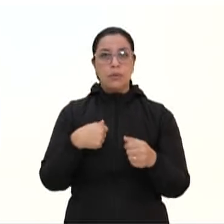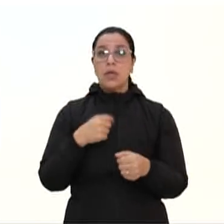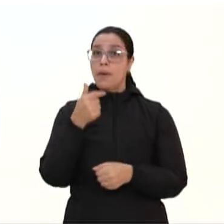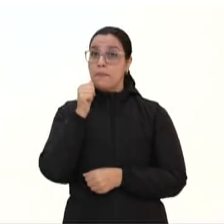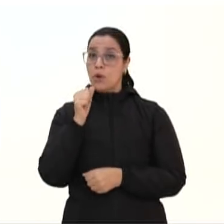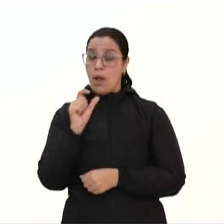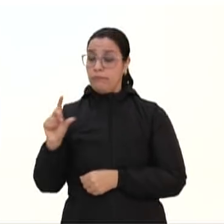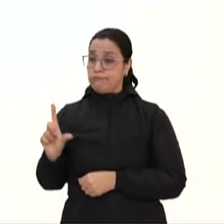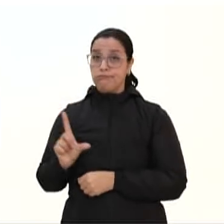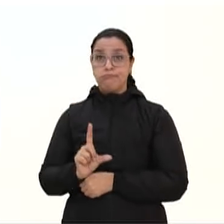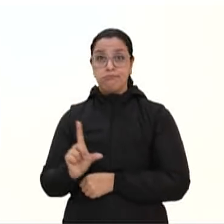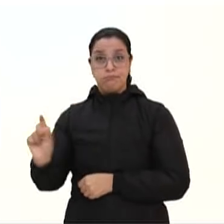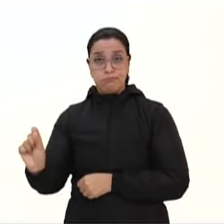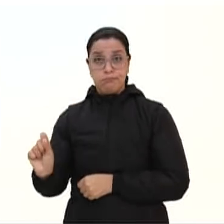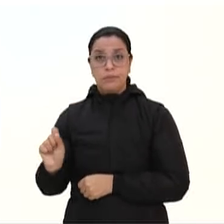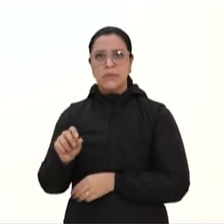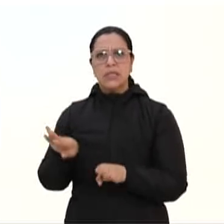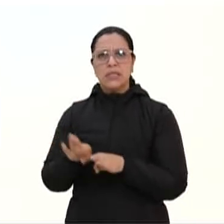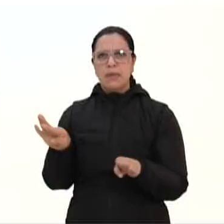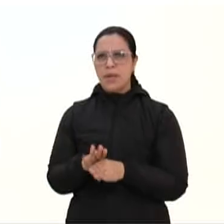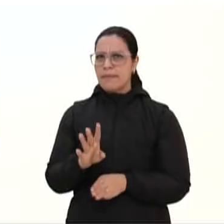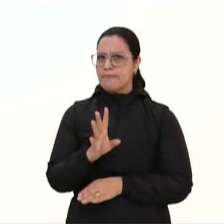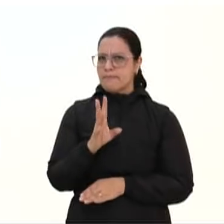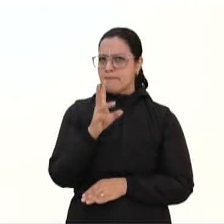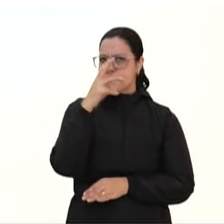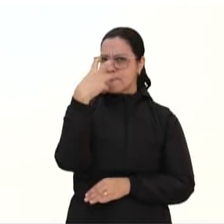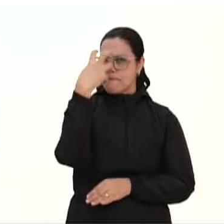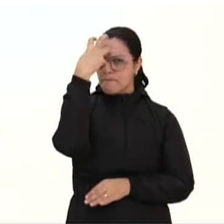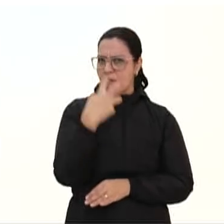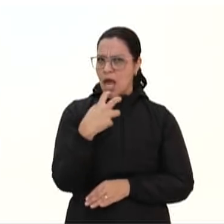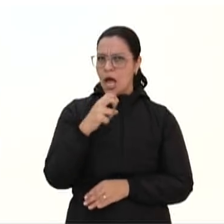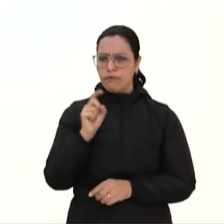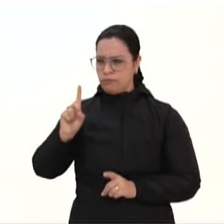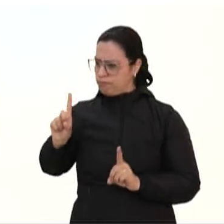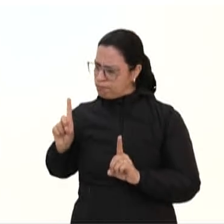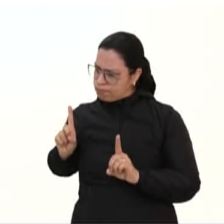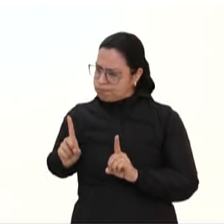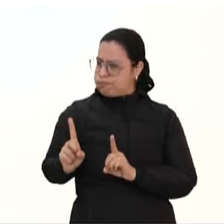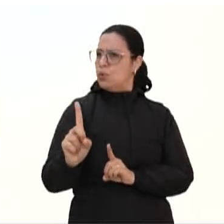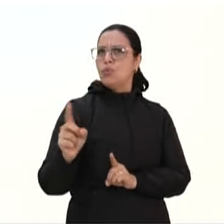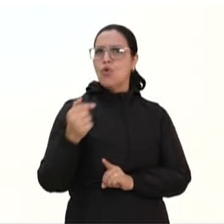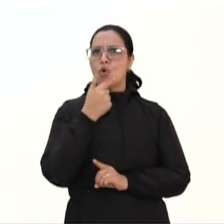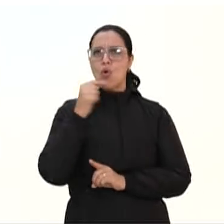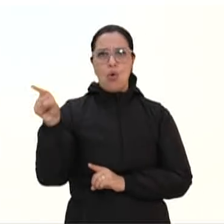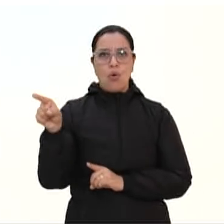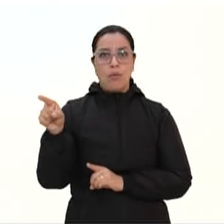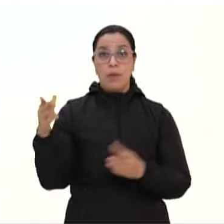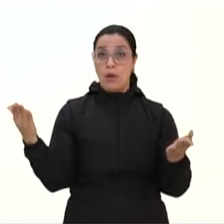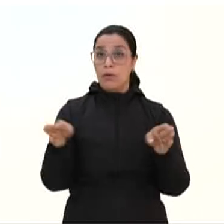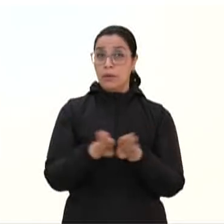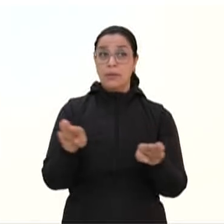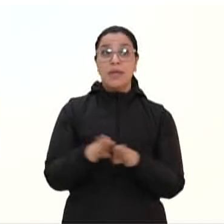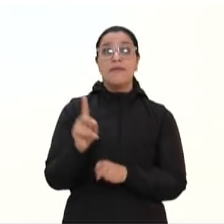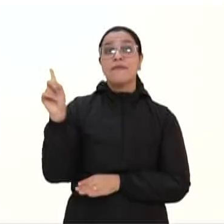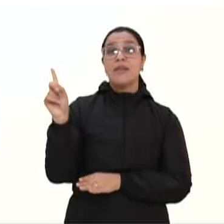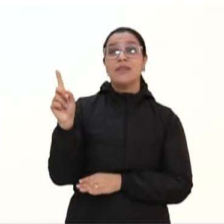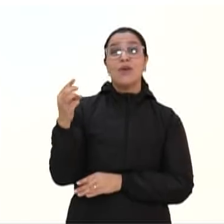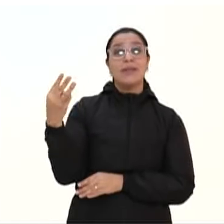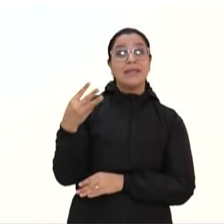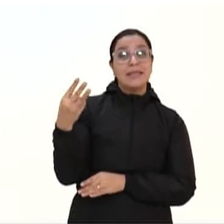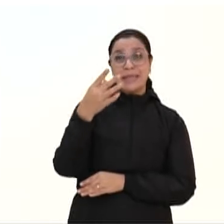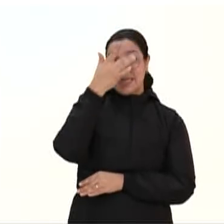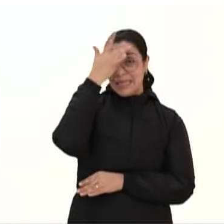está vendo? Por favor, faço questão que o senhor receba a minha passagem. O motorista ergueu, marcação ali de novo,